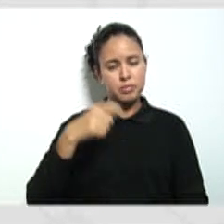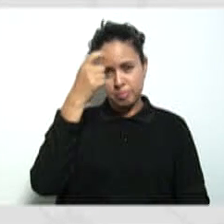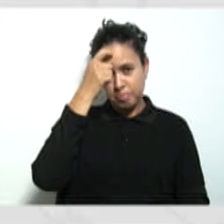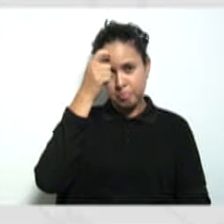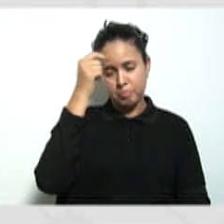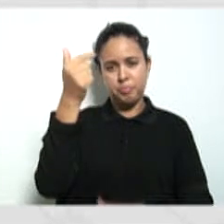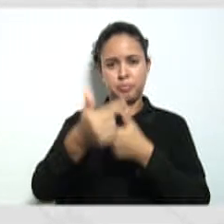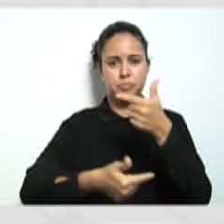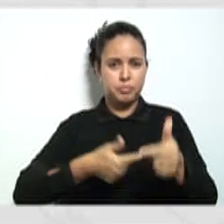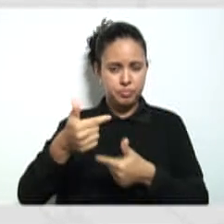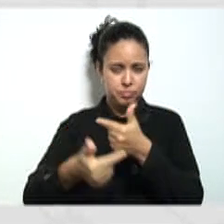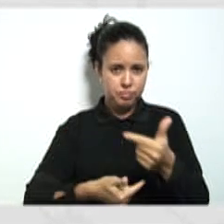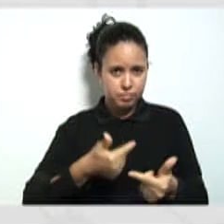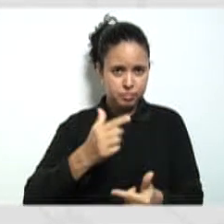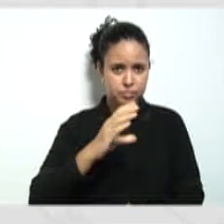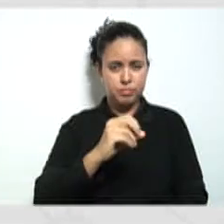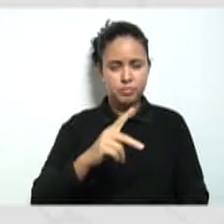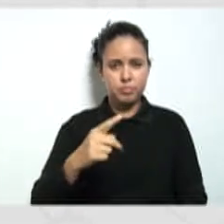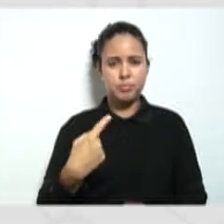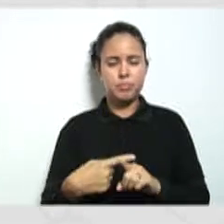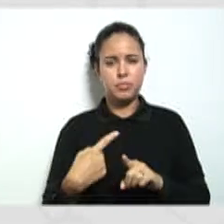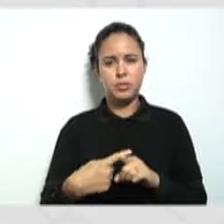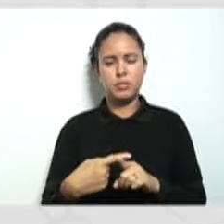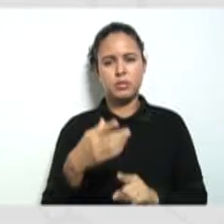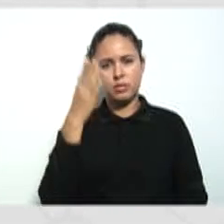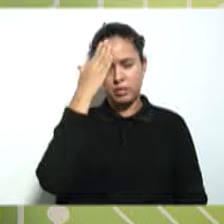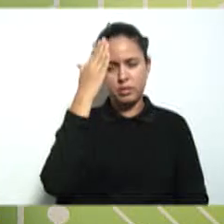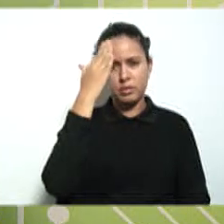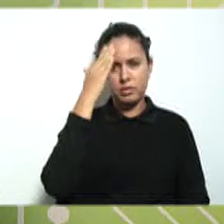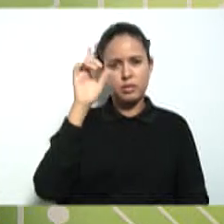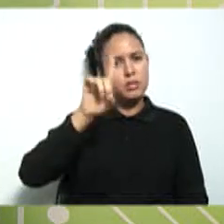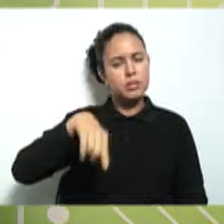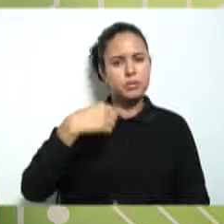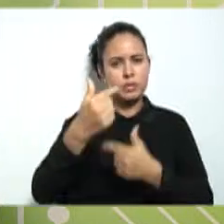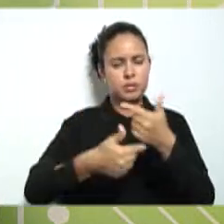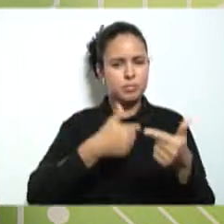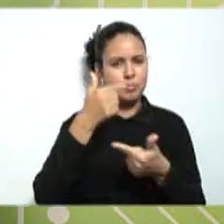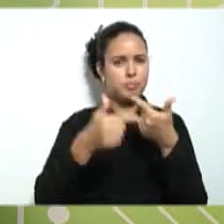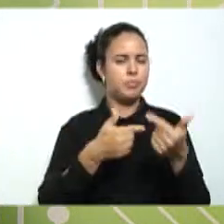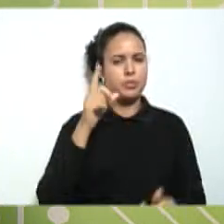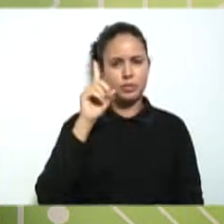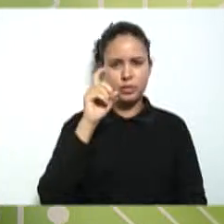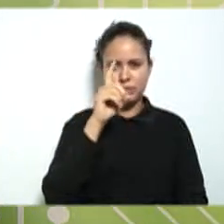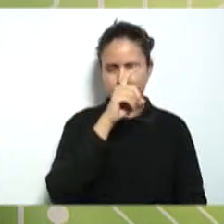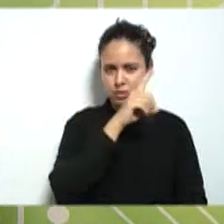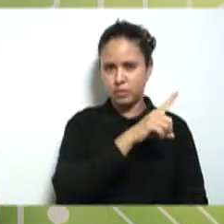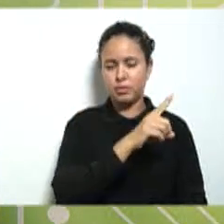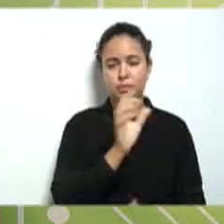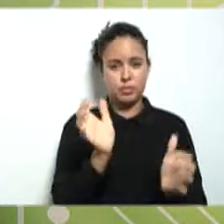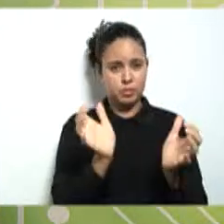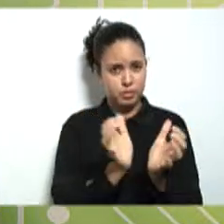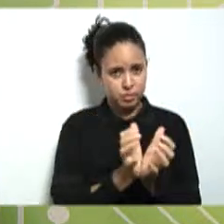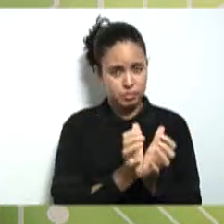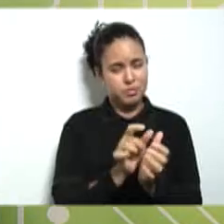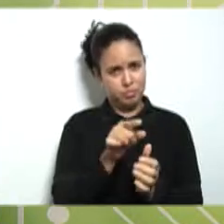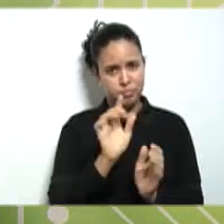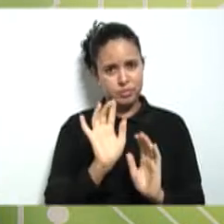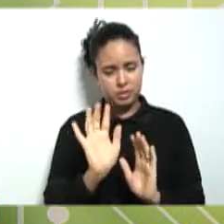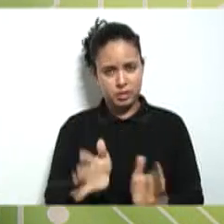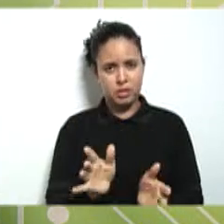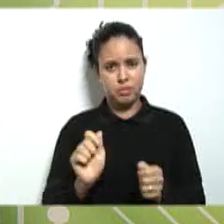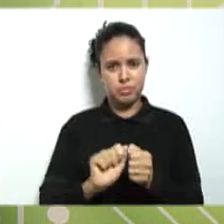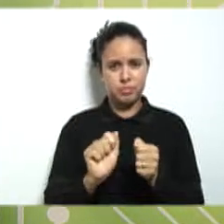mentalidade. Por quê? A gente entende que é um trabalho mais dificultoso quando a gente tenta fazer em grupo. Vocês já tentaram fazer um trabalho em grupo?